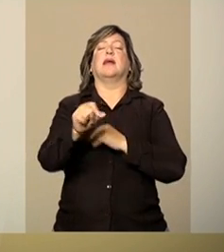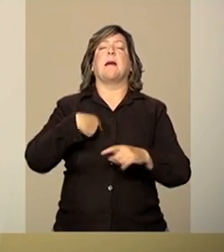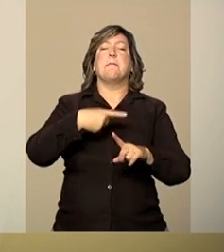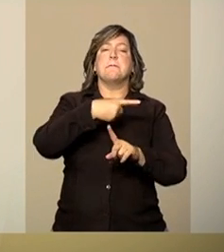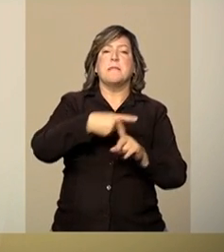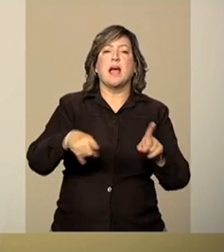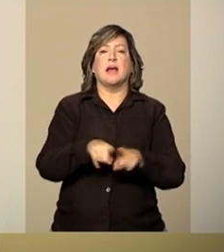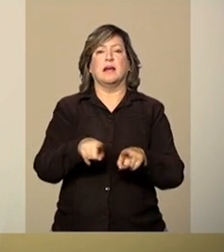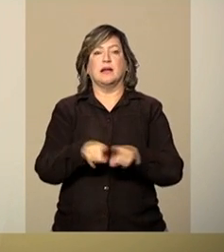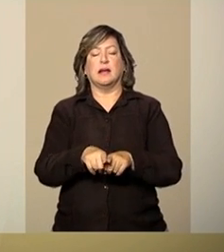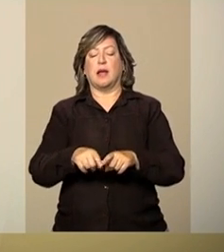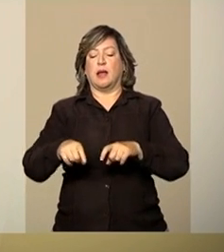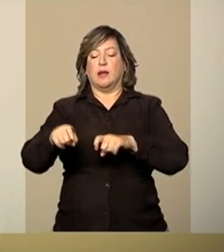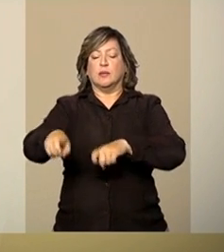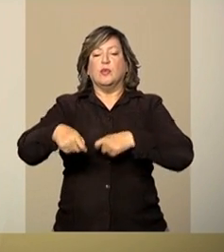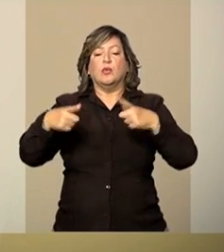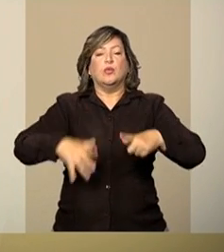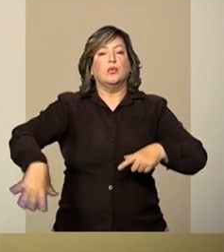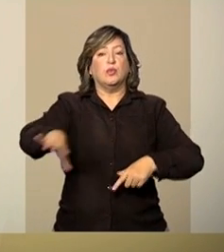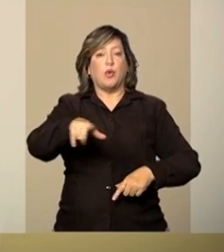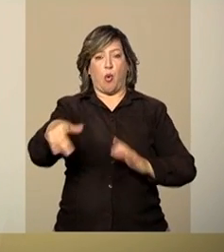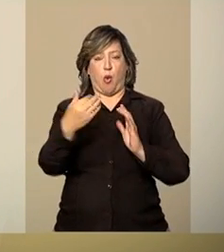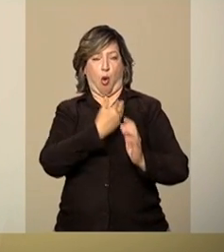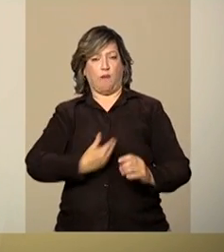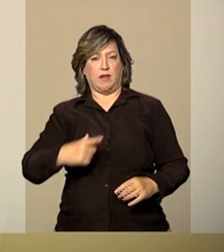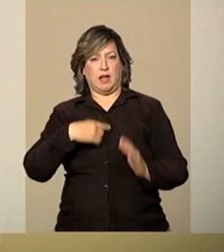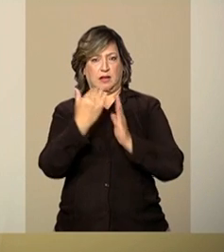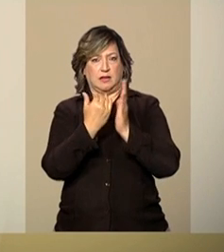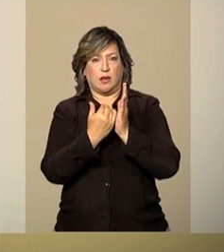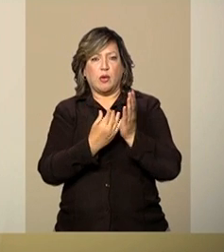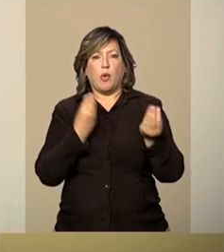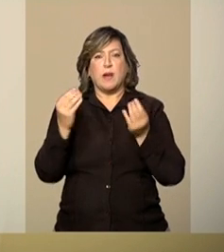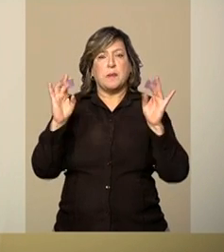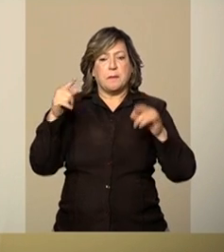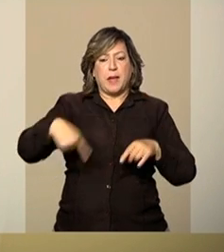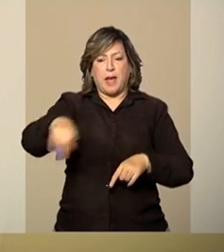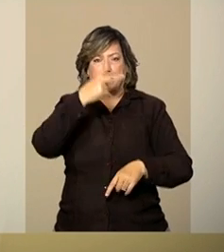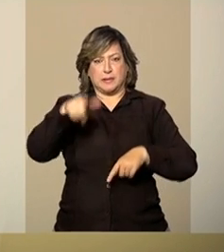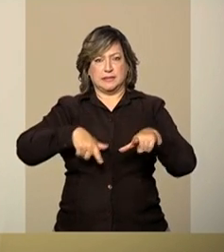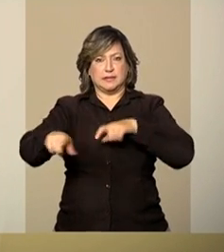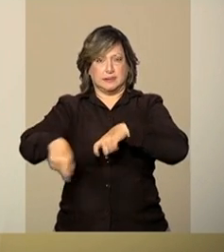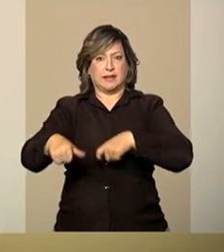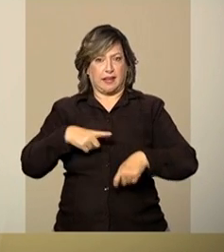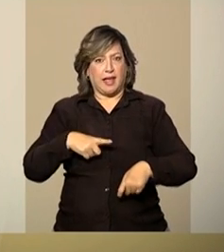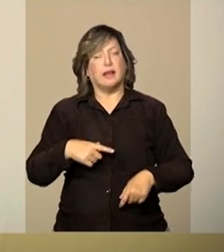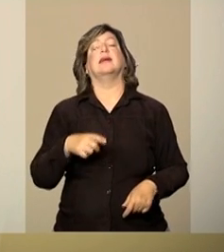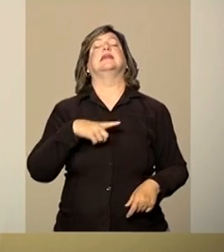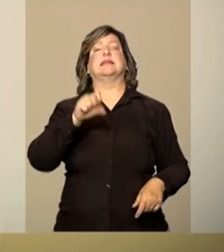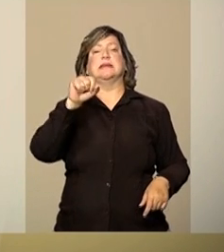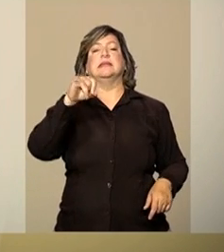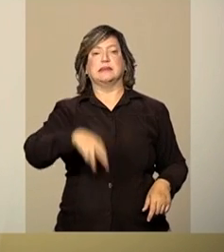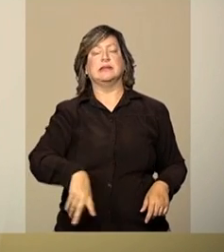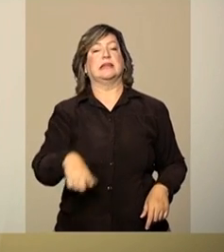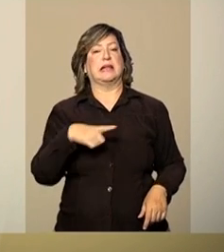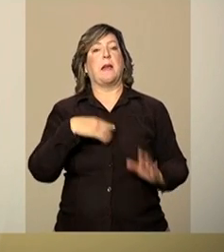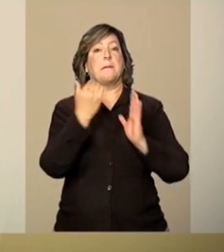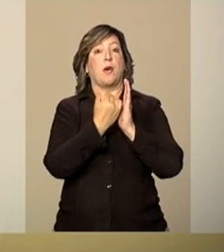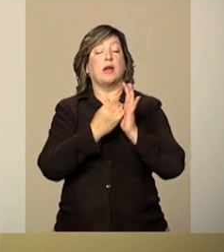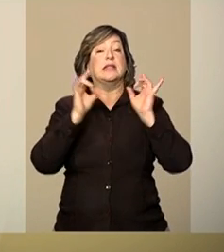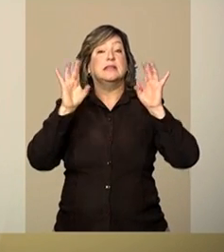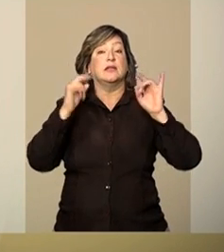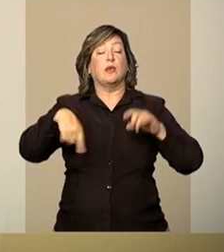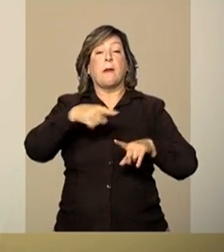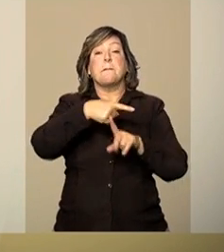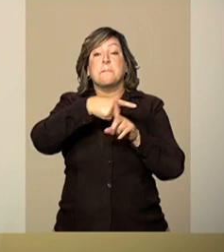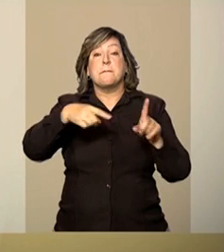presidenta o governo tem um programa específico para esses agricultores olha Luciano o governo Tem sim um programa específico para os